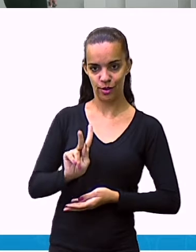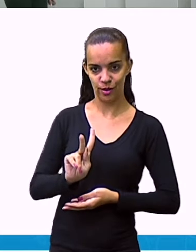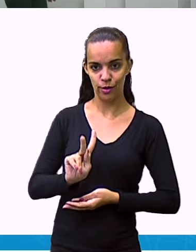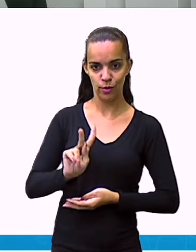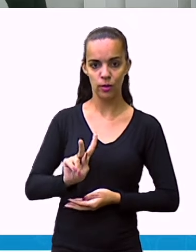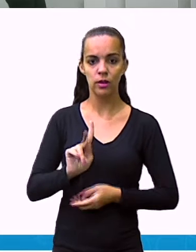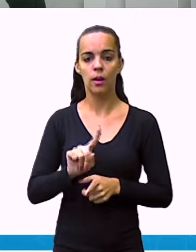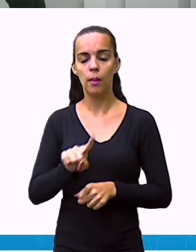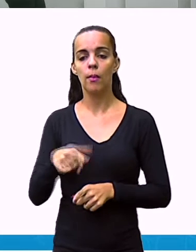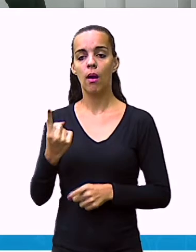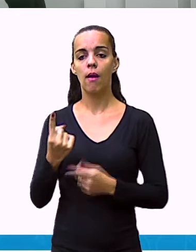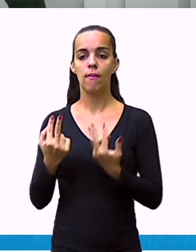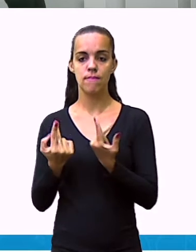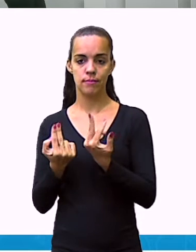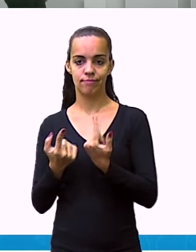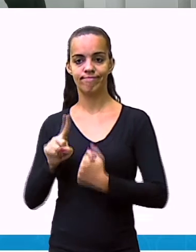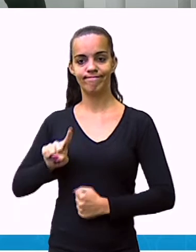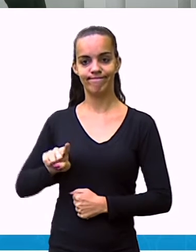gramas